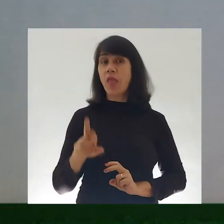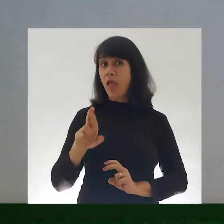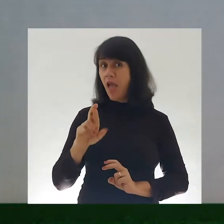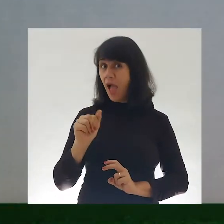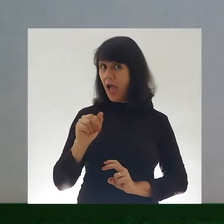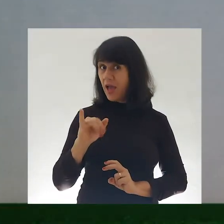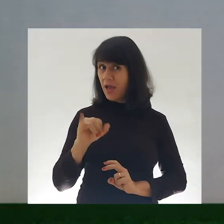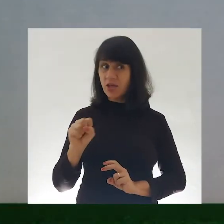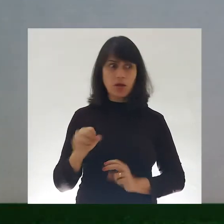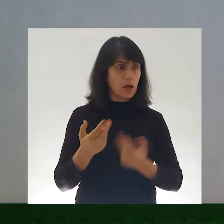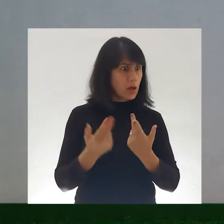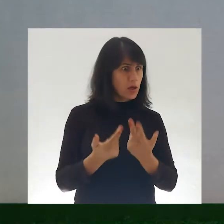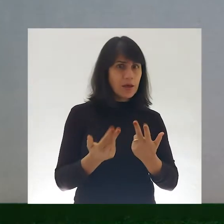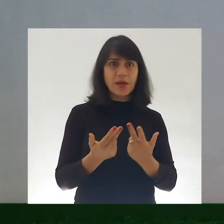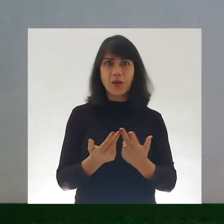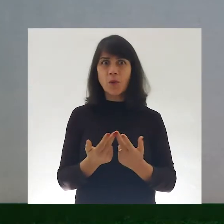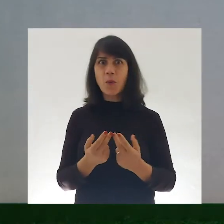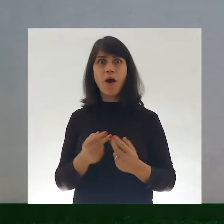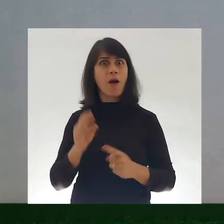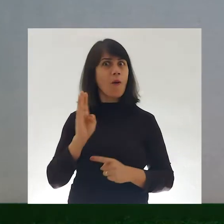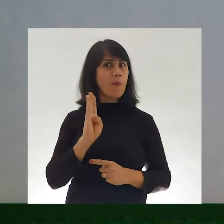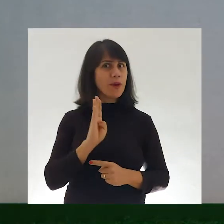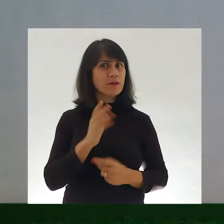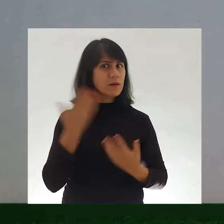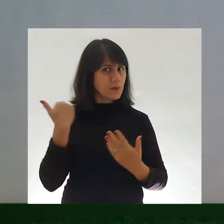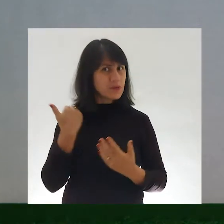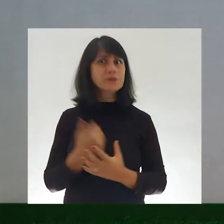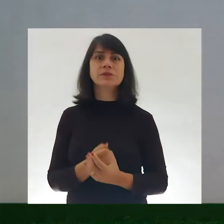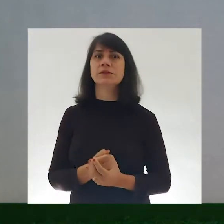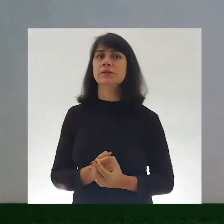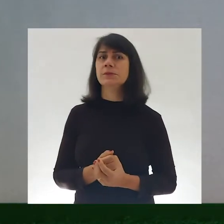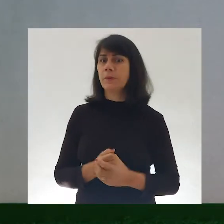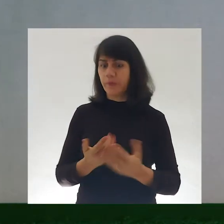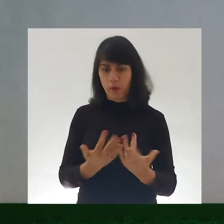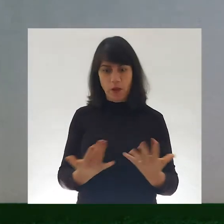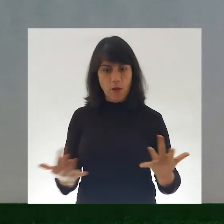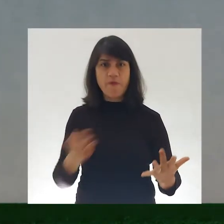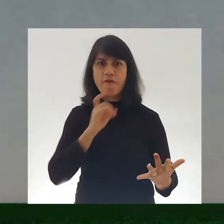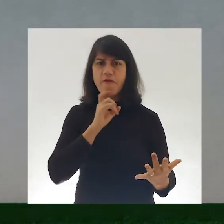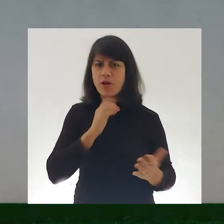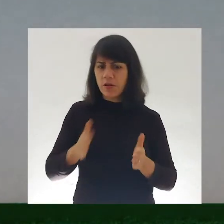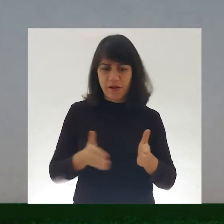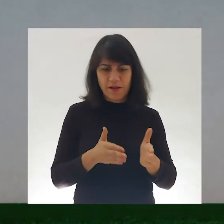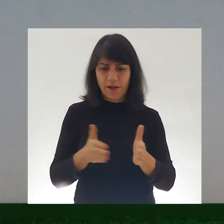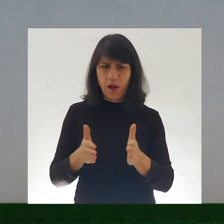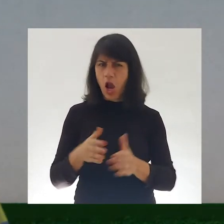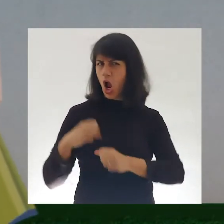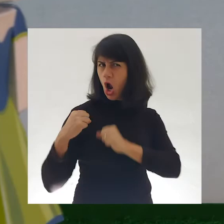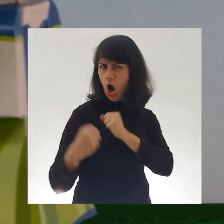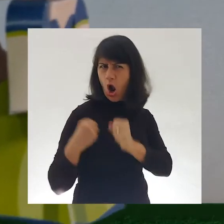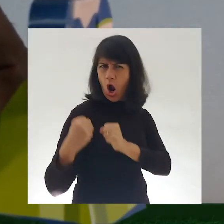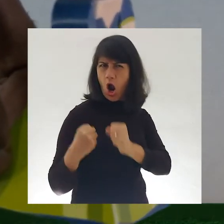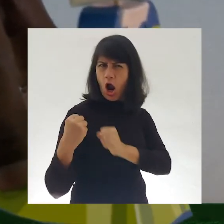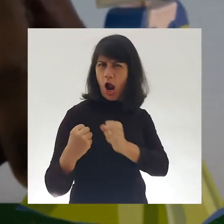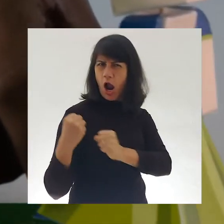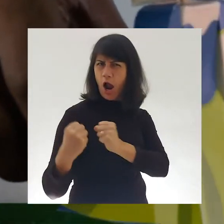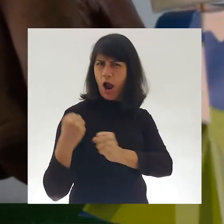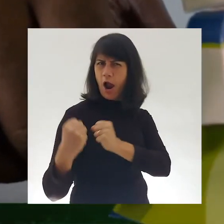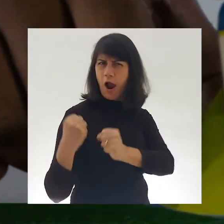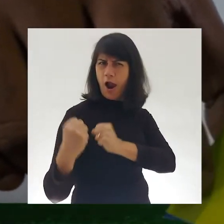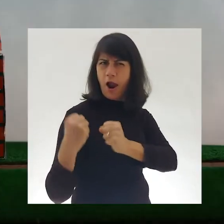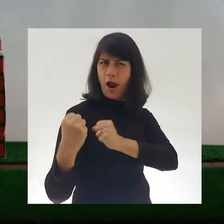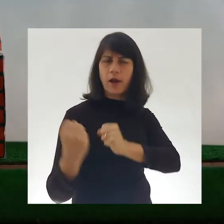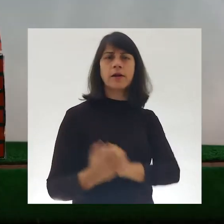Raícha chegou no mesmo campo verde que a irmã. Logo que viu o caminho de terra, saiu correndo por